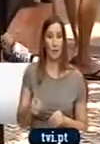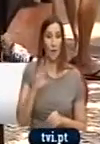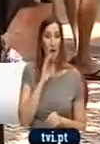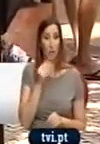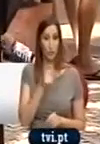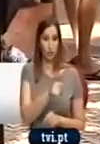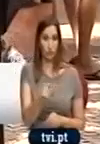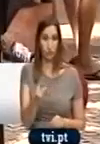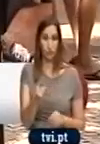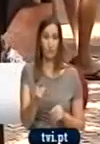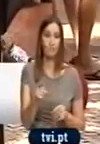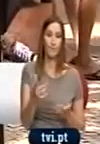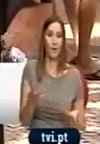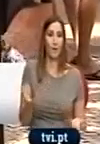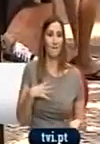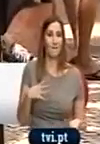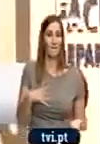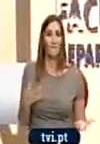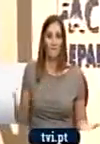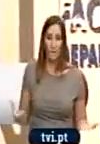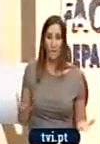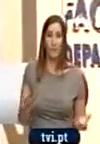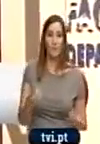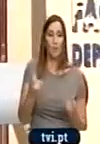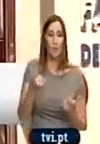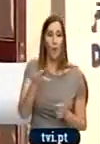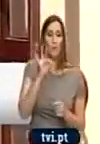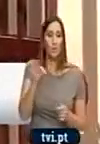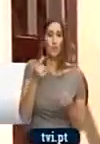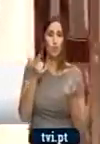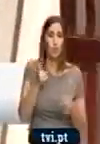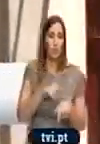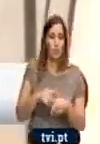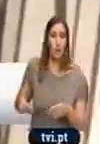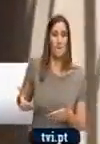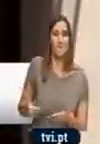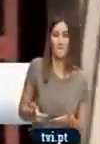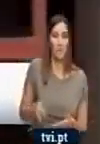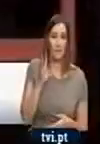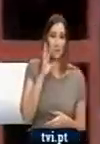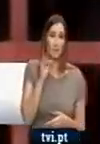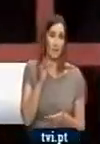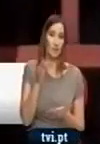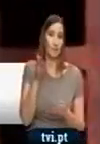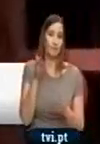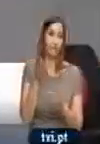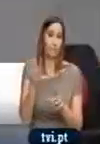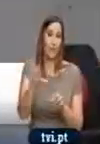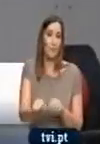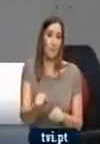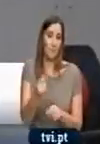estudantes vêm-se confrontados com esta realidade: poucas opções e um tempo curto para encontrar estadia.